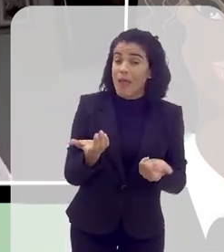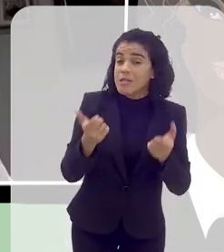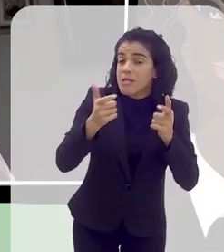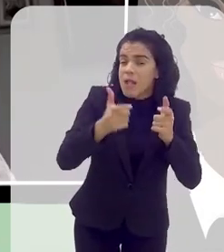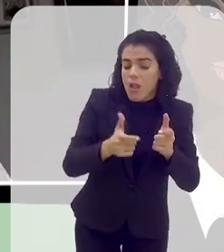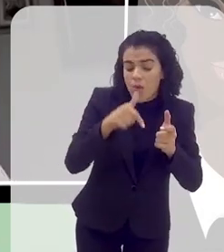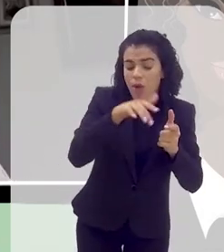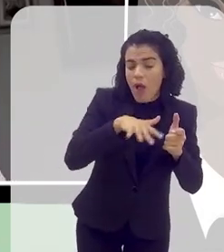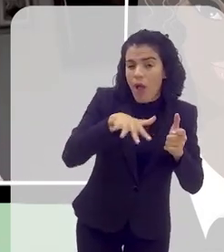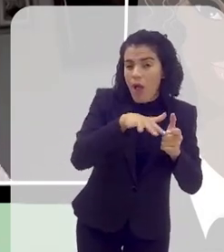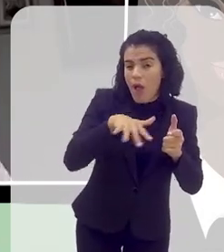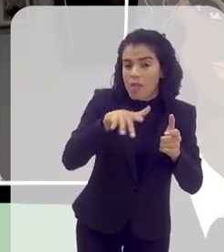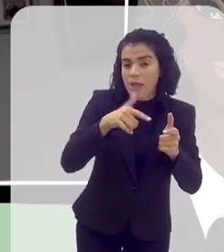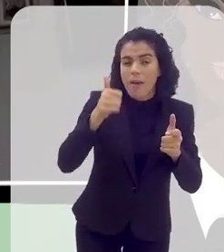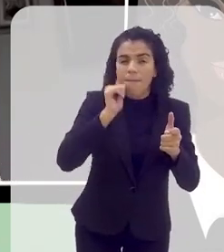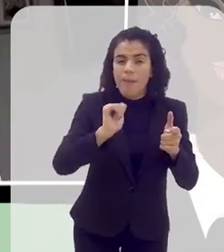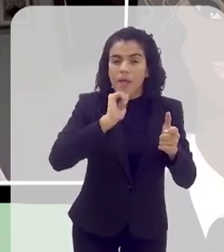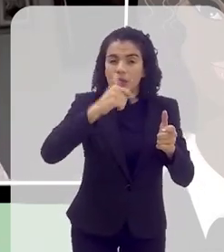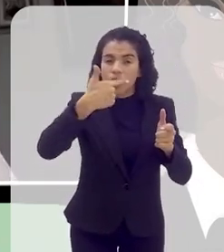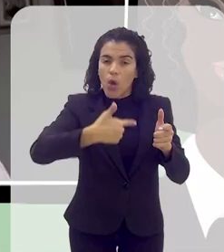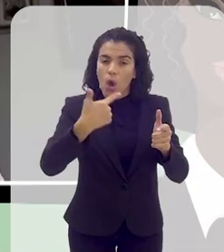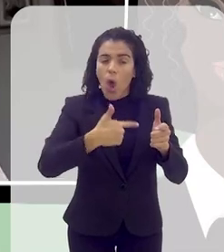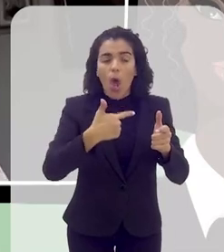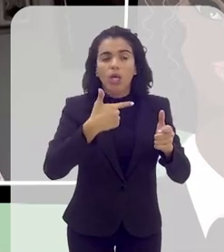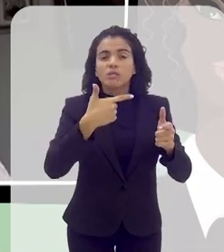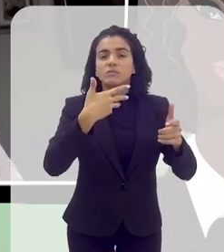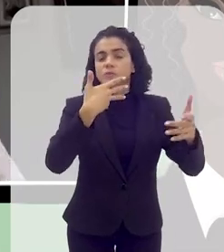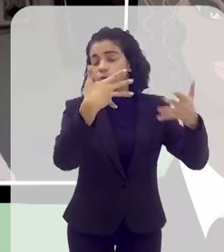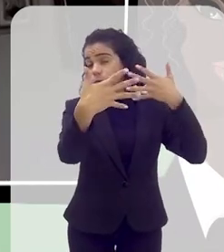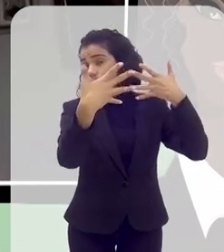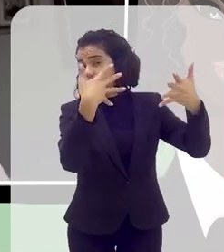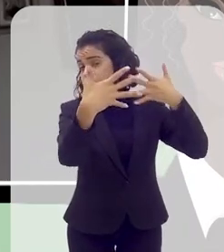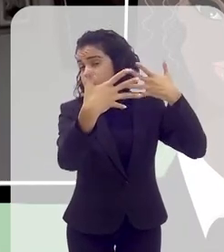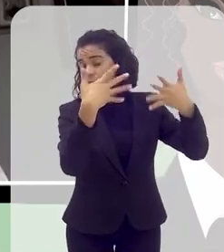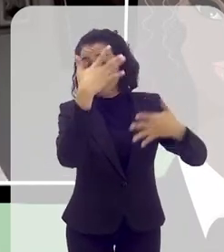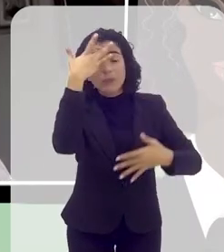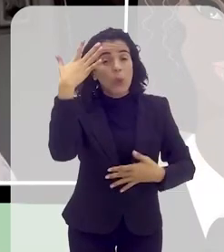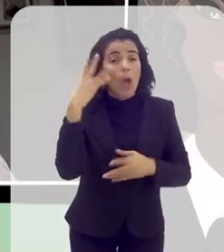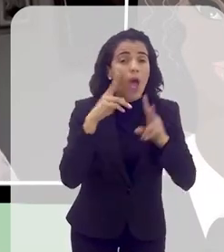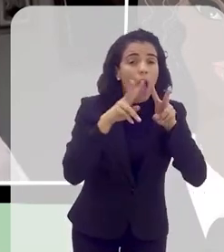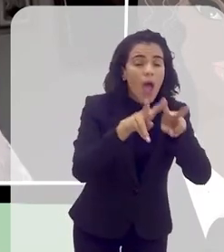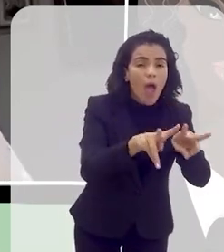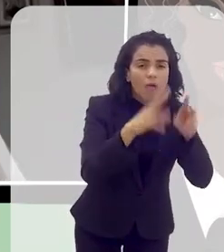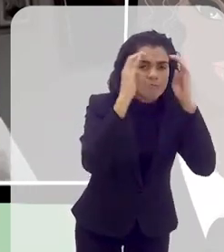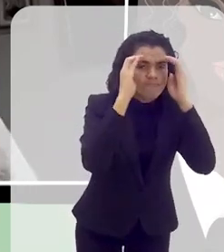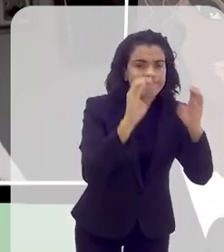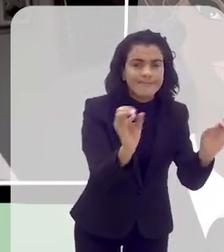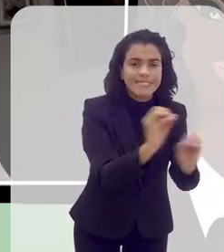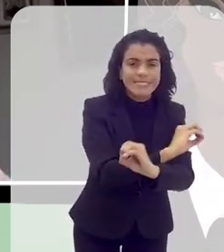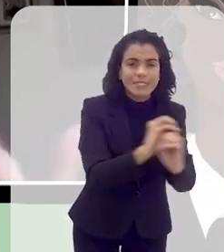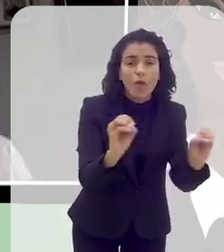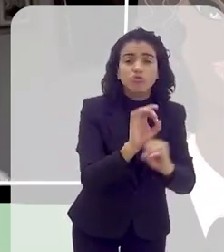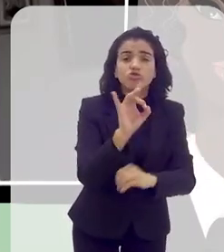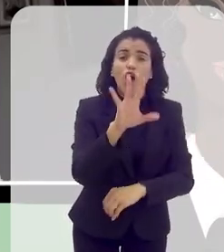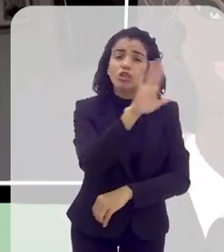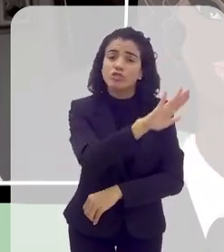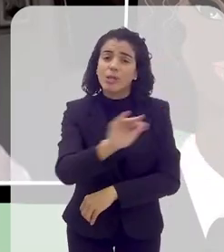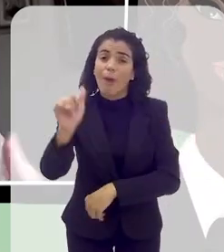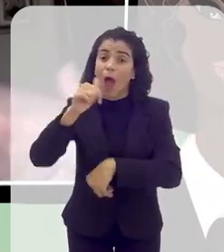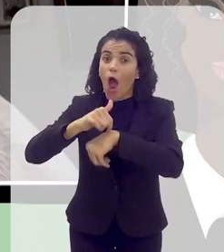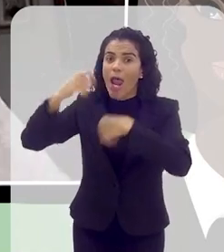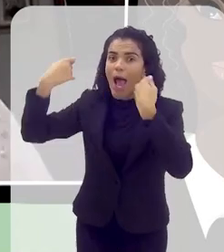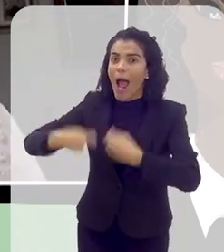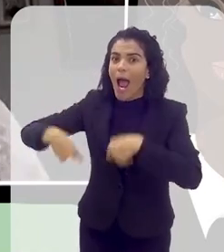lugar realmente da madrasta, de ser invisível, mas ao mesmo tempo ser chamada só para quando não puder,